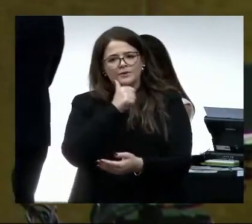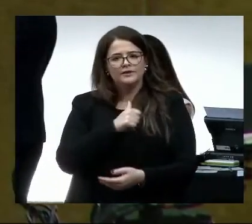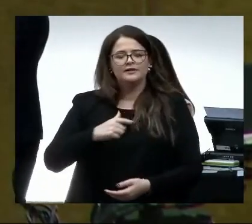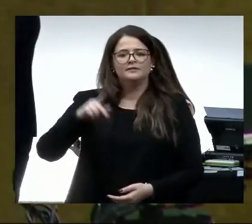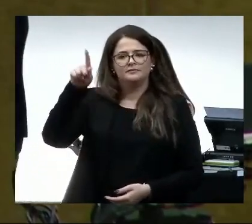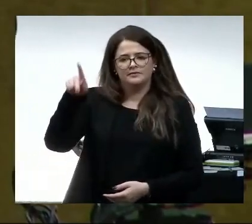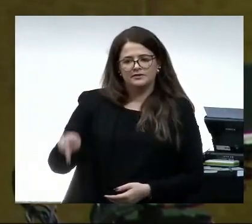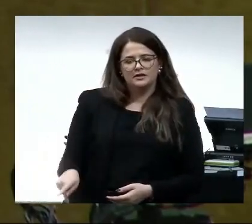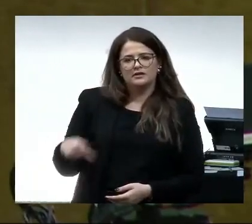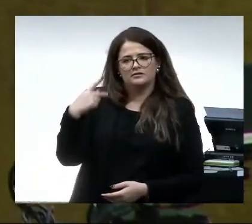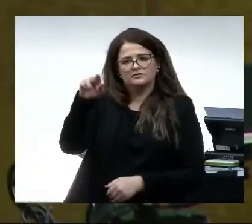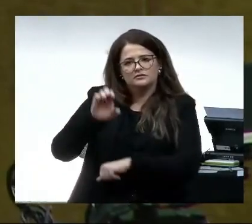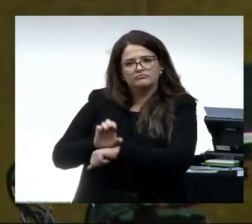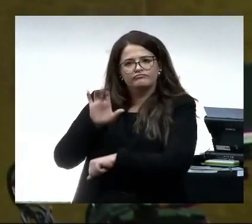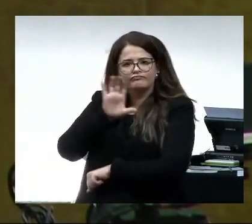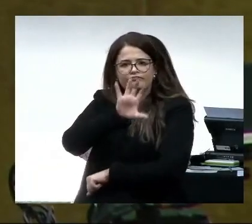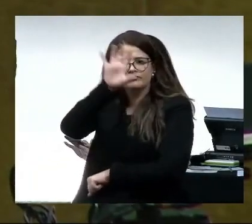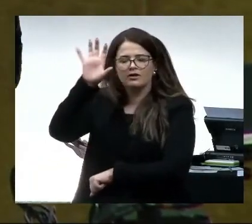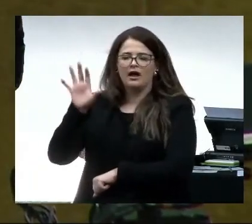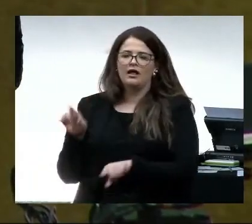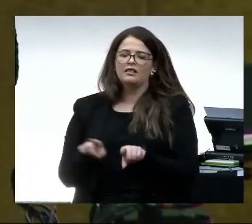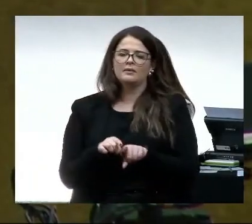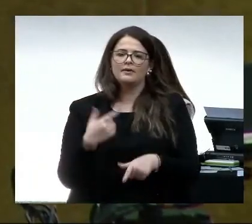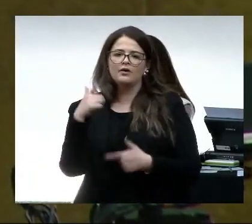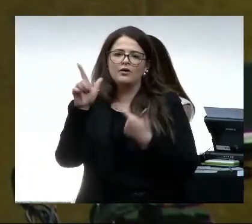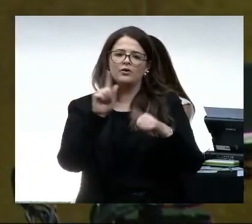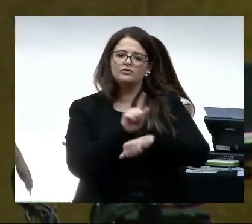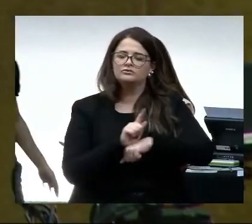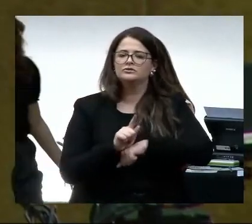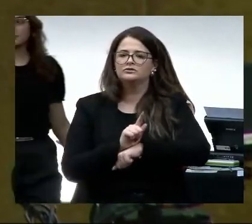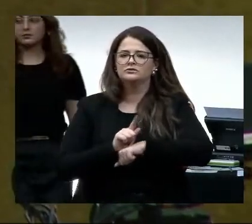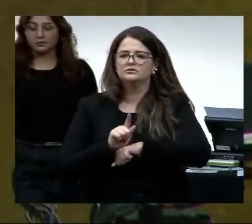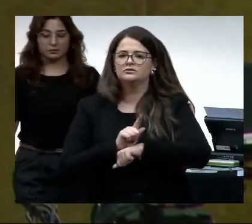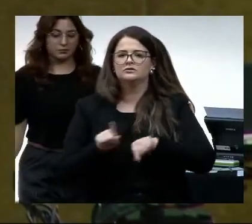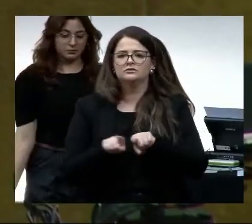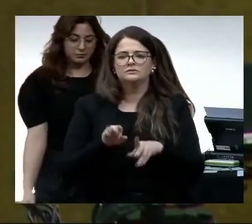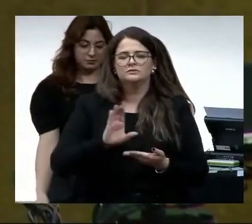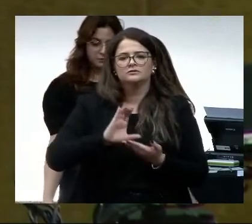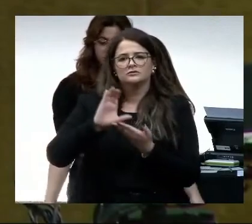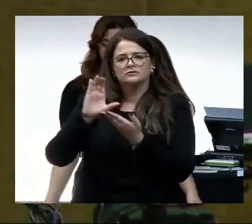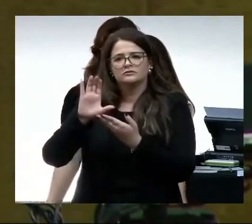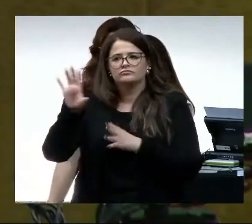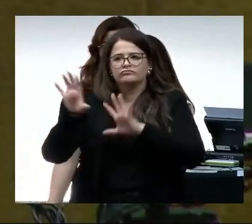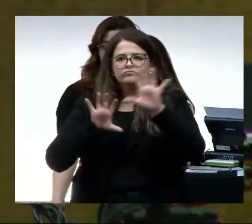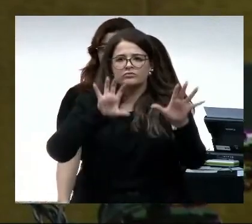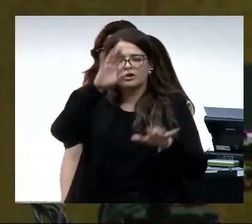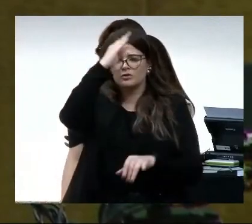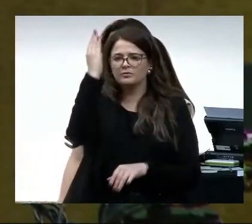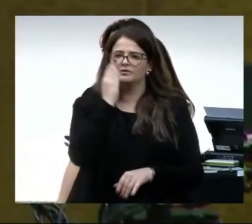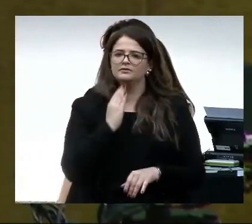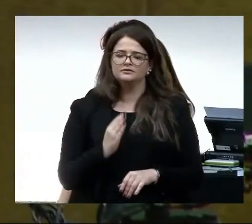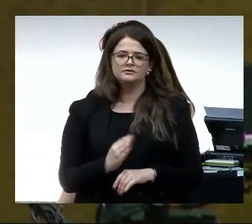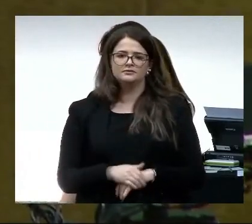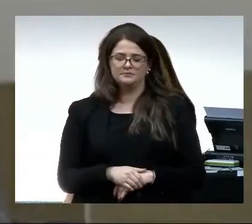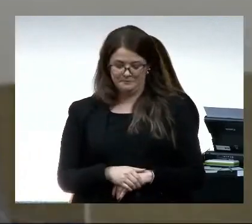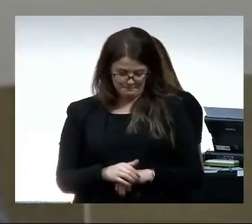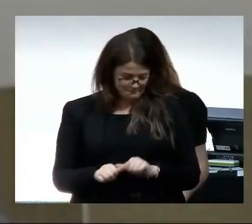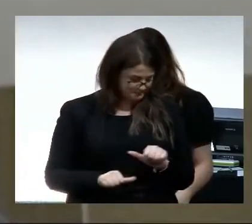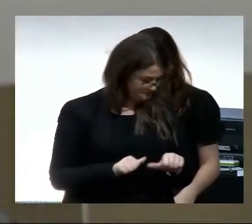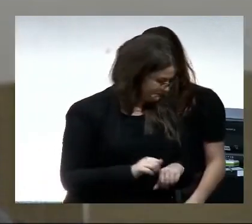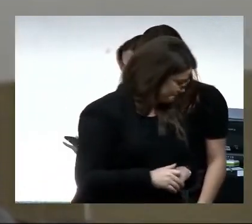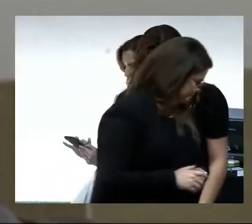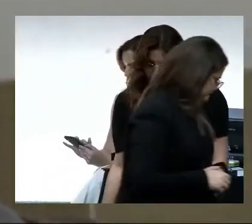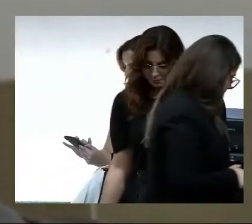presidentes de seccionais, demais dirigentes e conselheiros seccionais da Ordem dos Advogados do Brasil, das